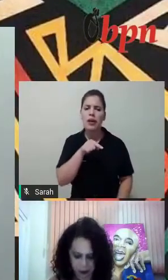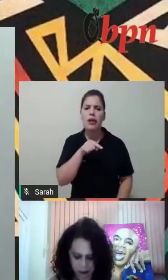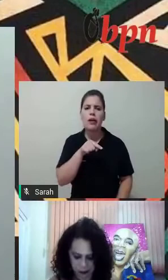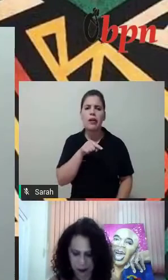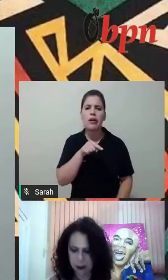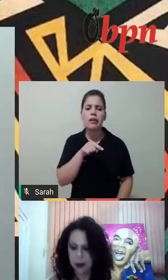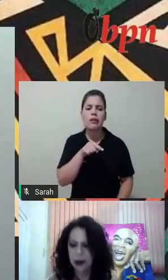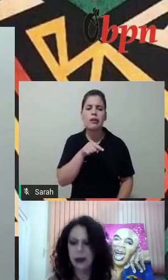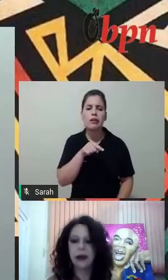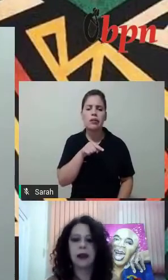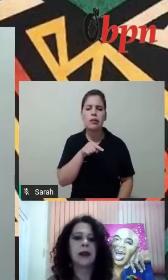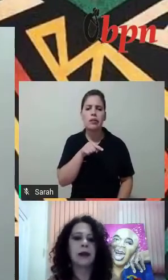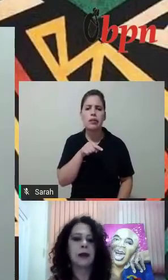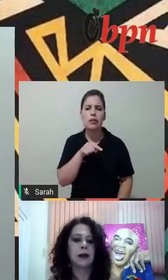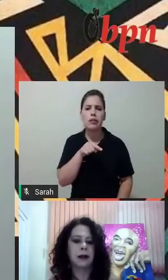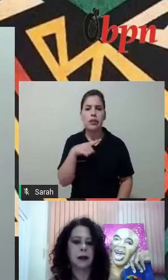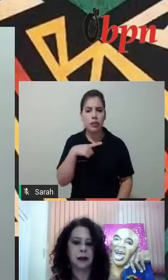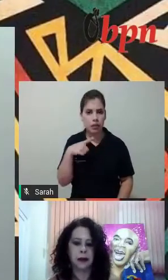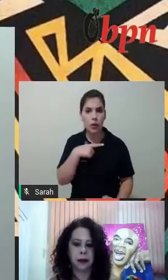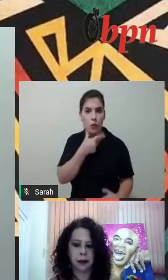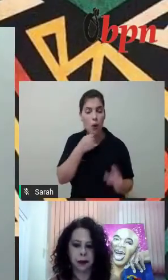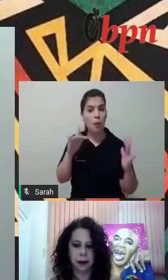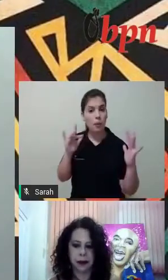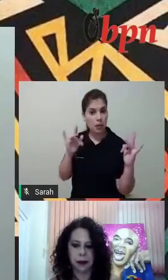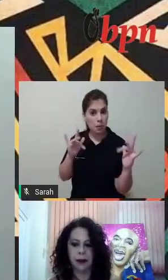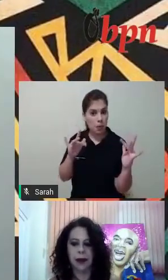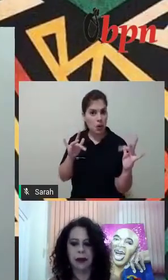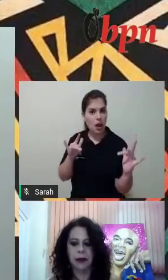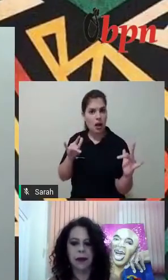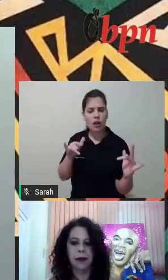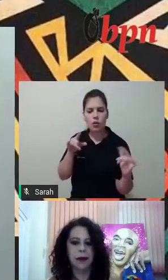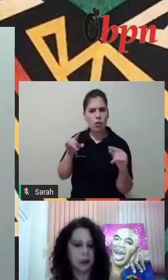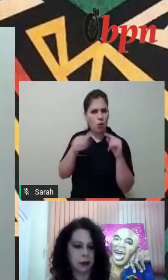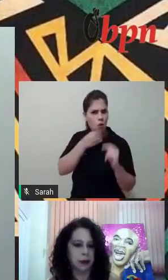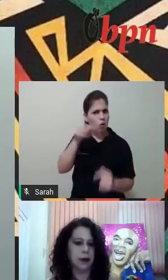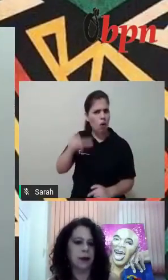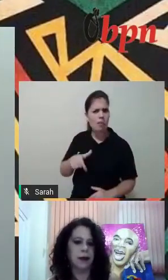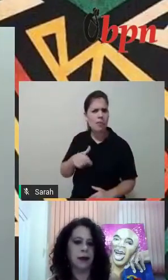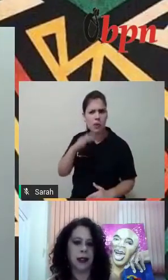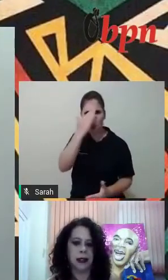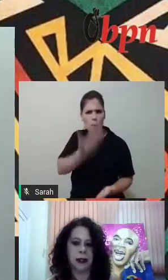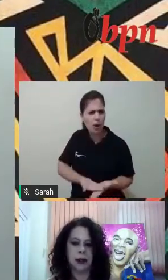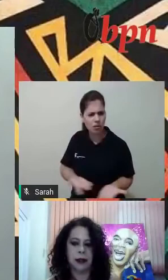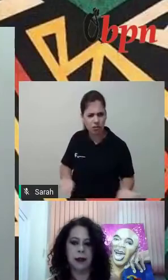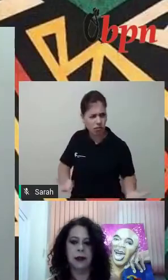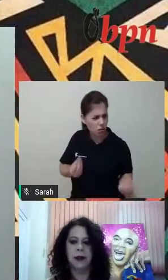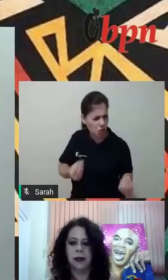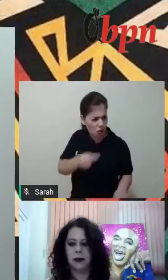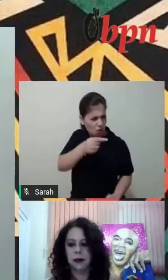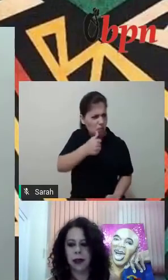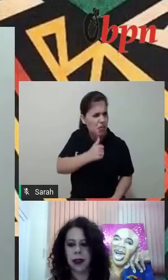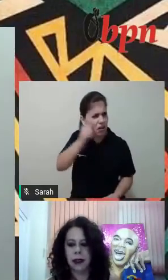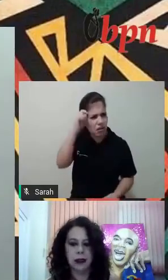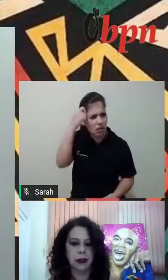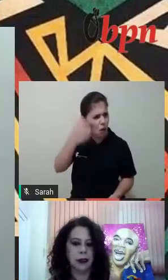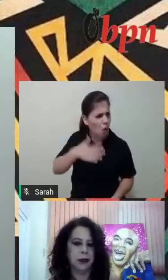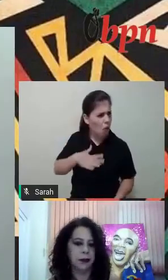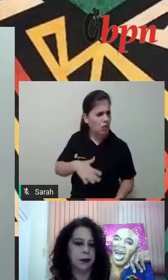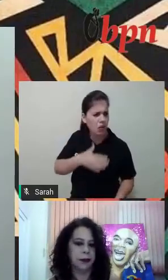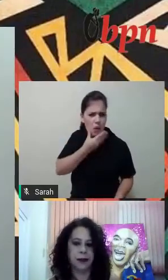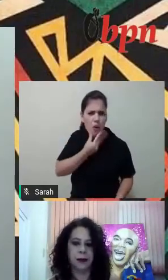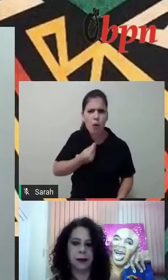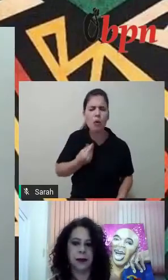acredita que ela não gosta de homens. Como uma mulher negra não gostar de homens? E aí,